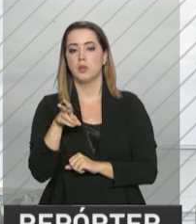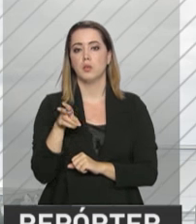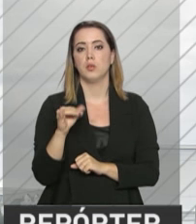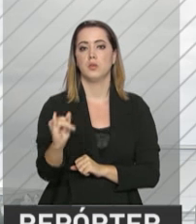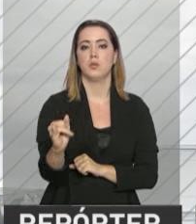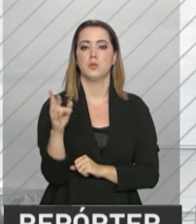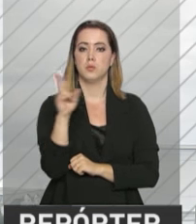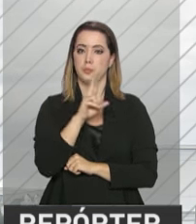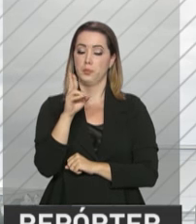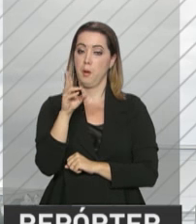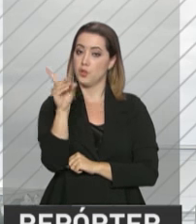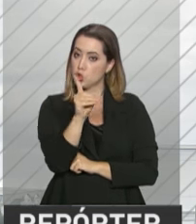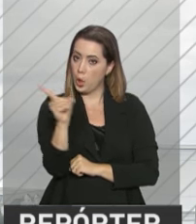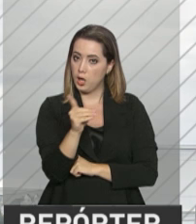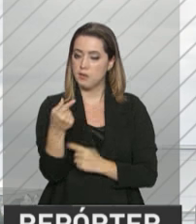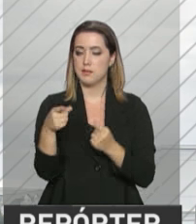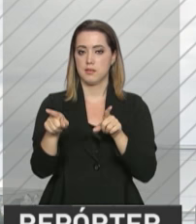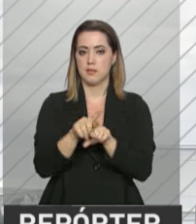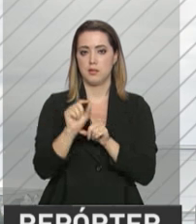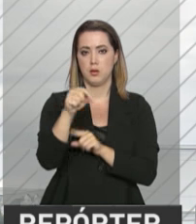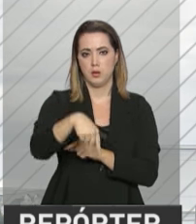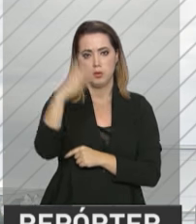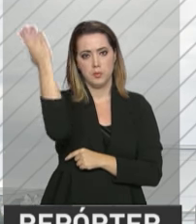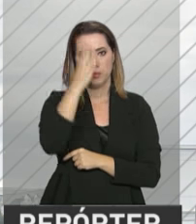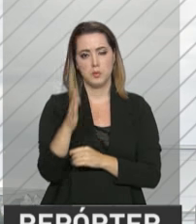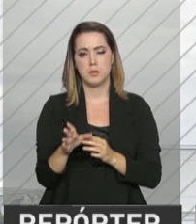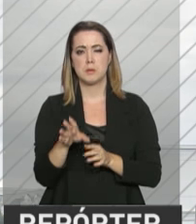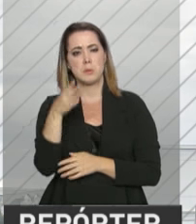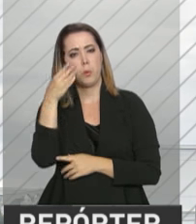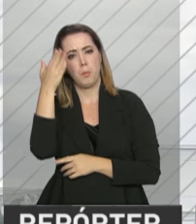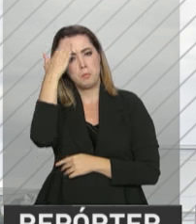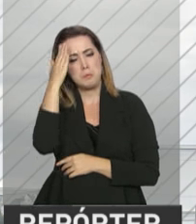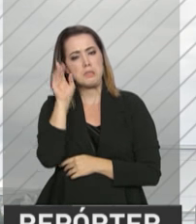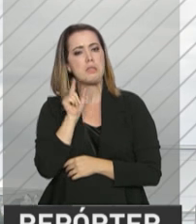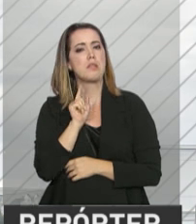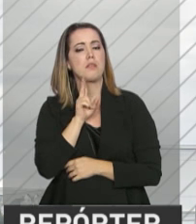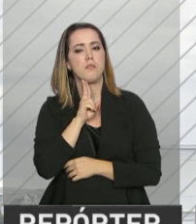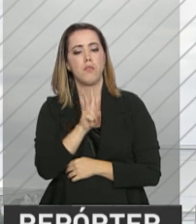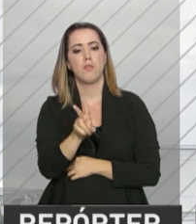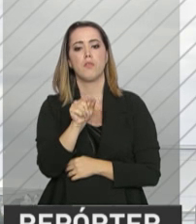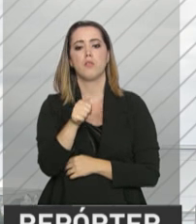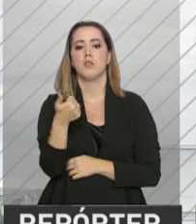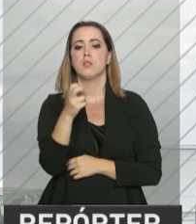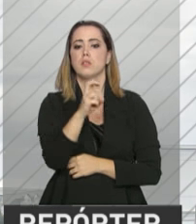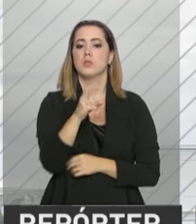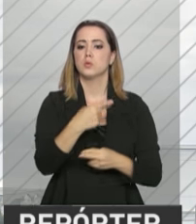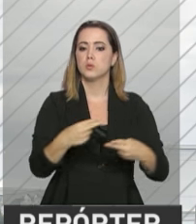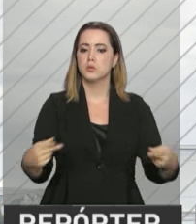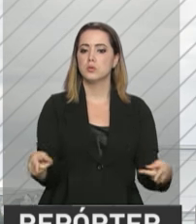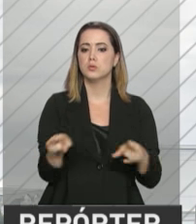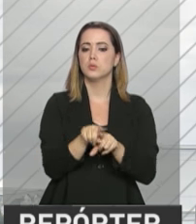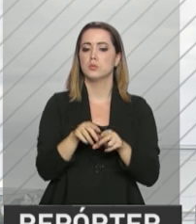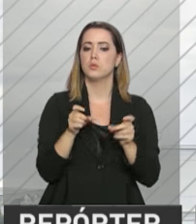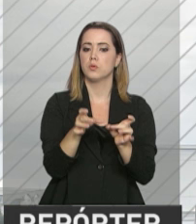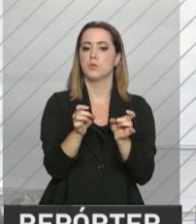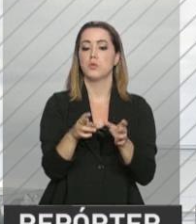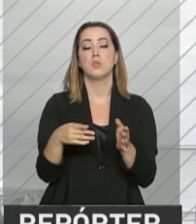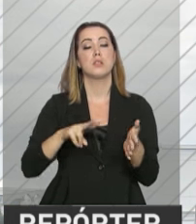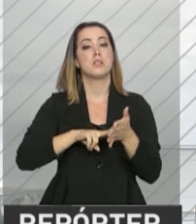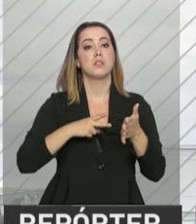dólares para o Brasil para se ter uma ideia de Janeiro a Novembro os 15 principais produtos do agronegócio representaram